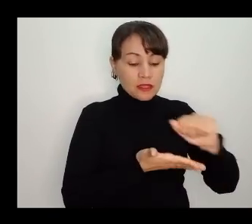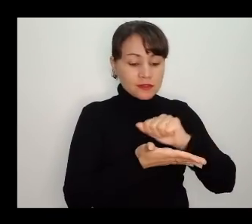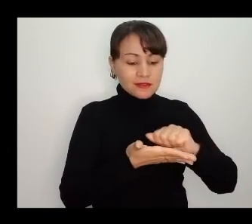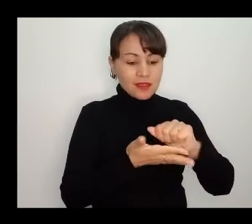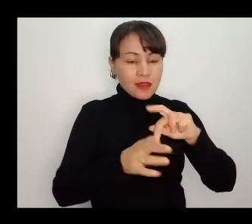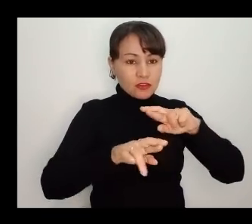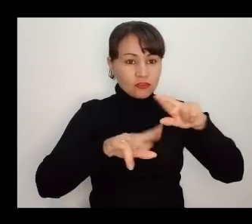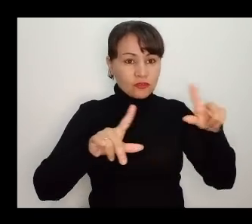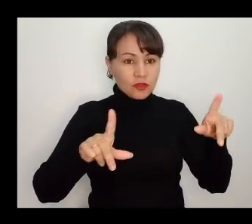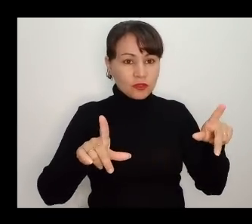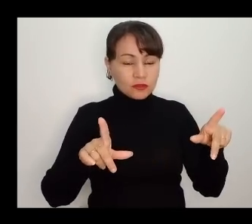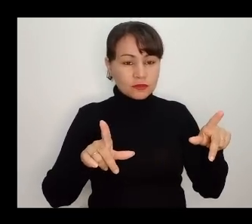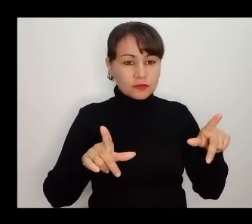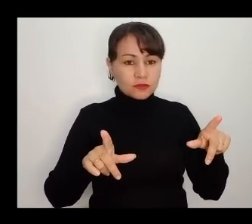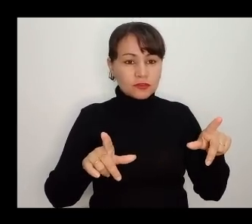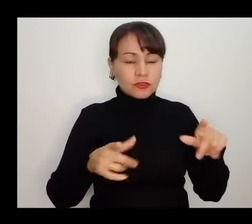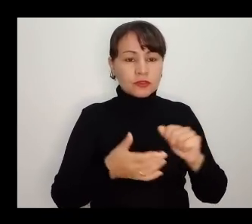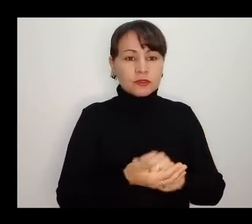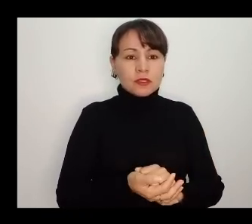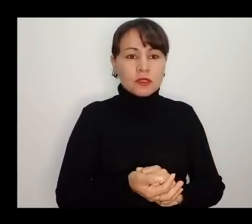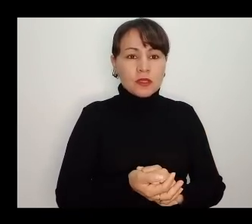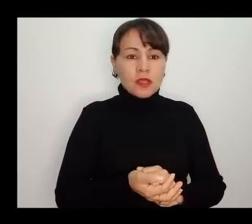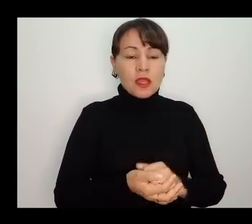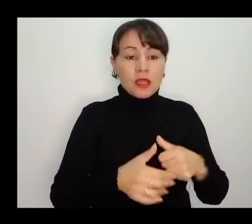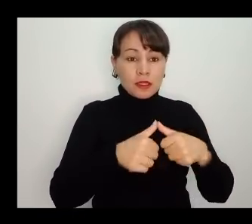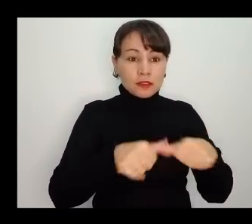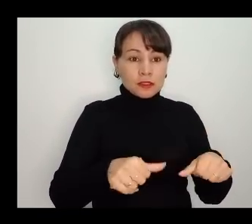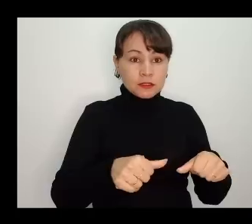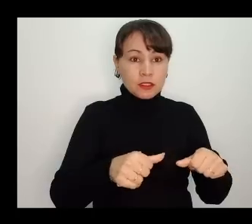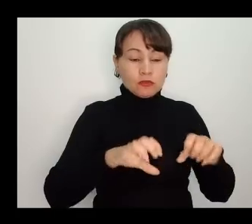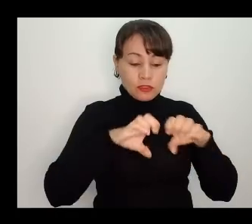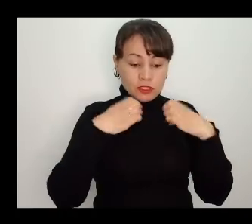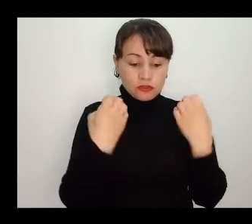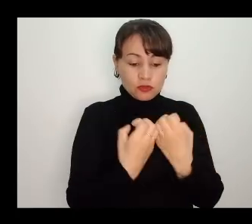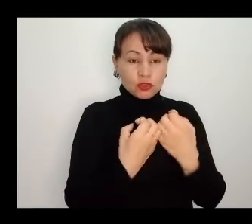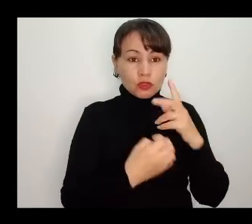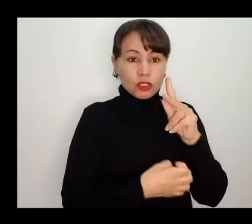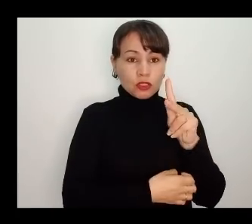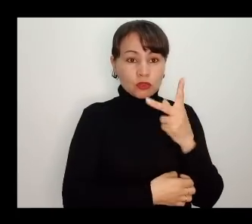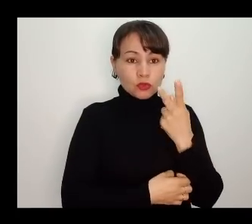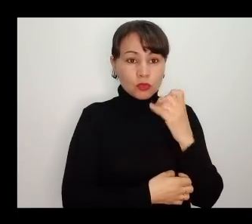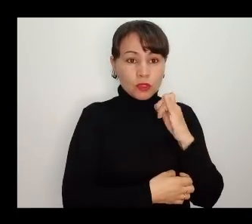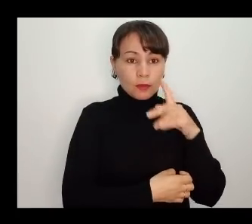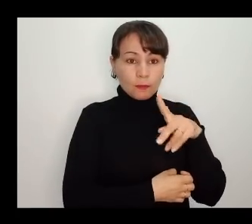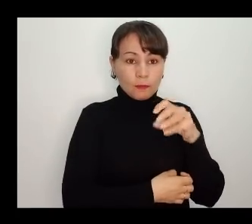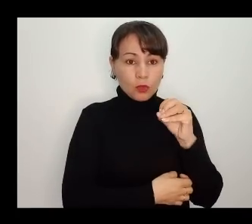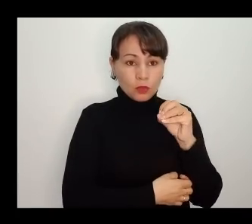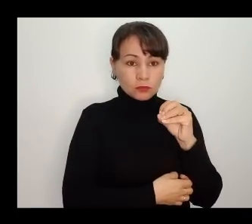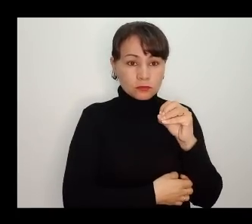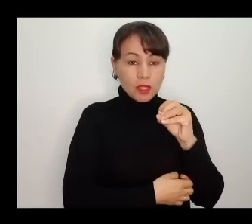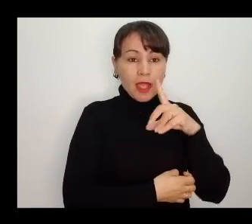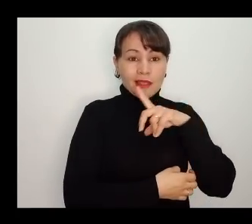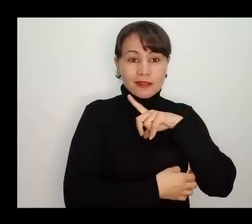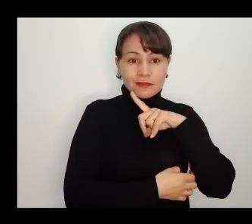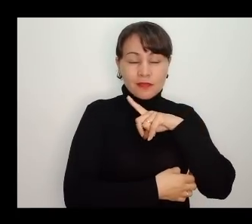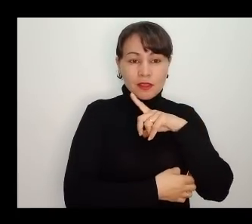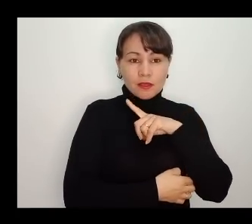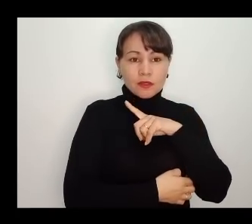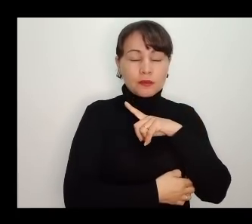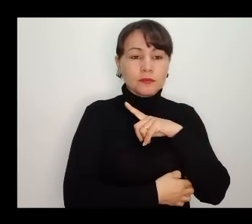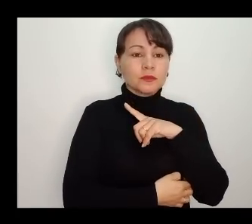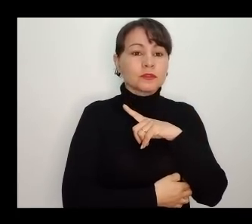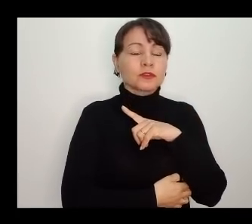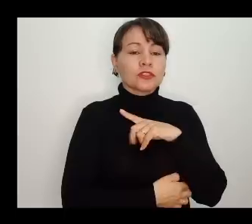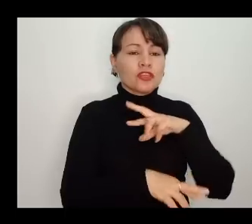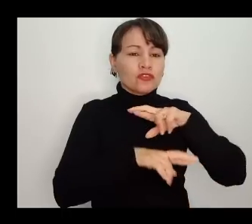E essas áreas, elas são localizadas nessa estrutura do hipocampo. E aqui dentro nós